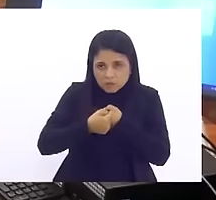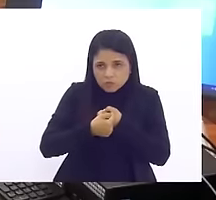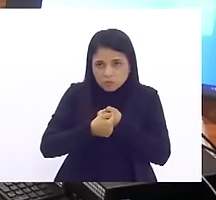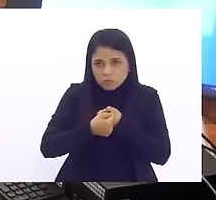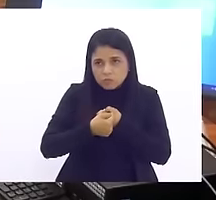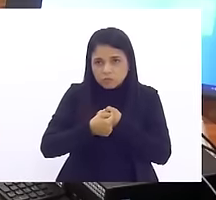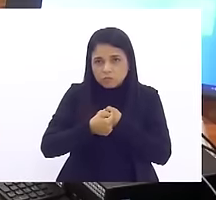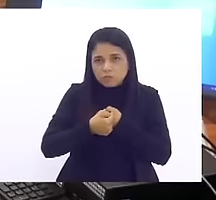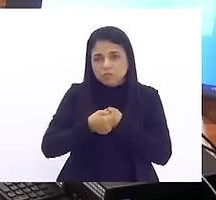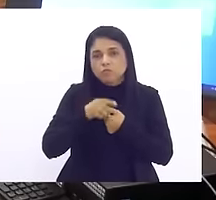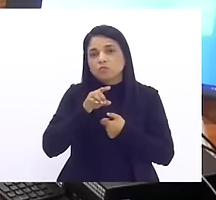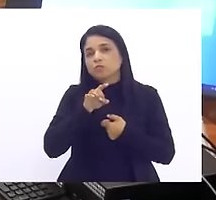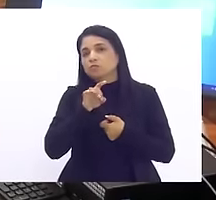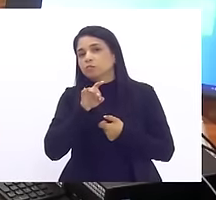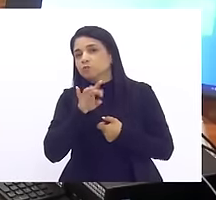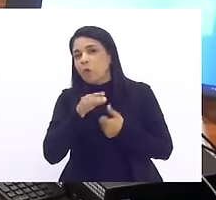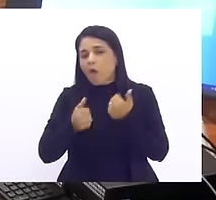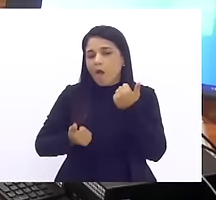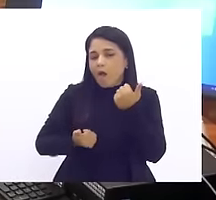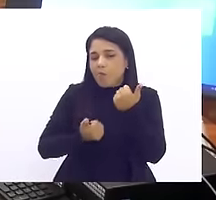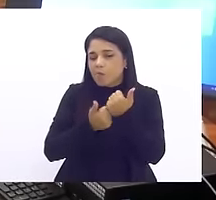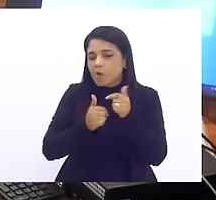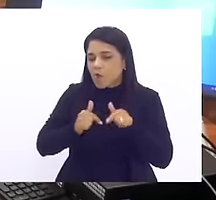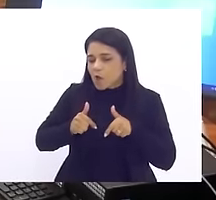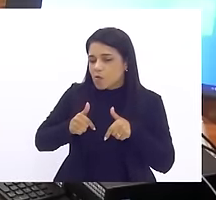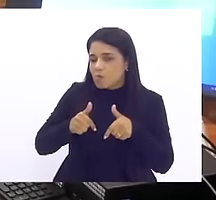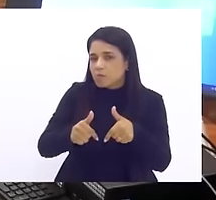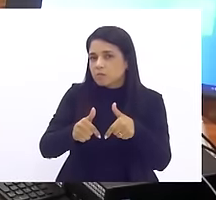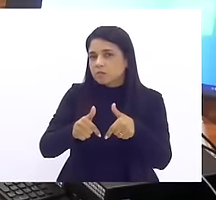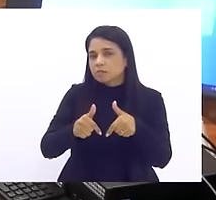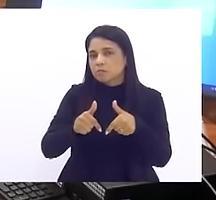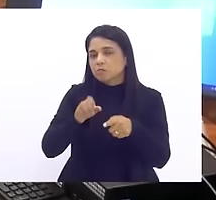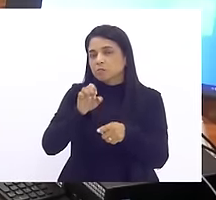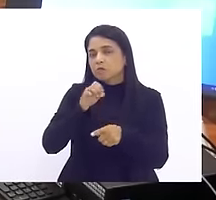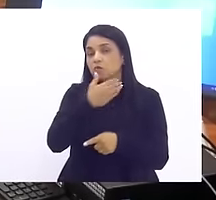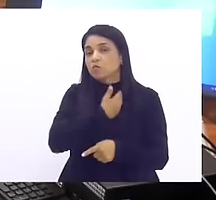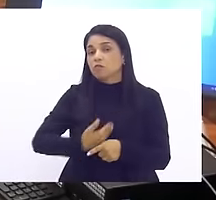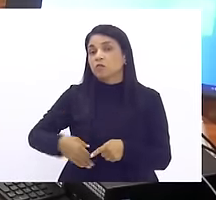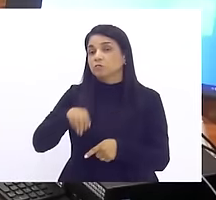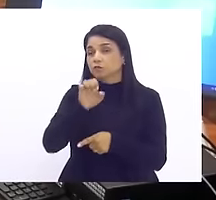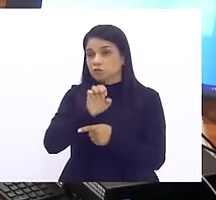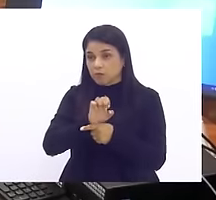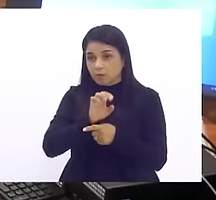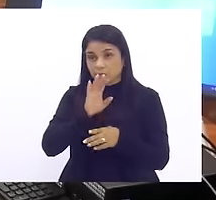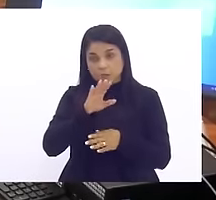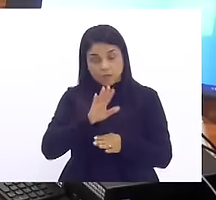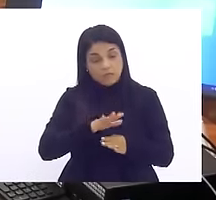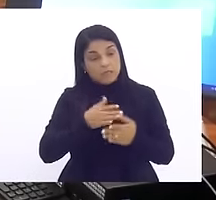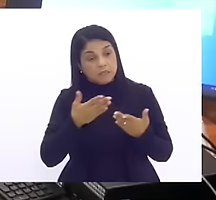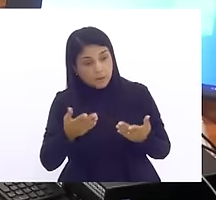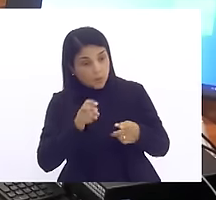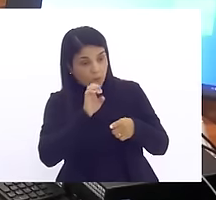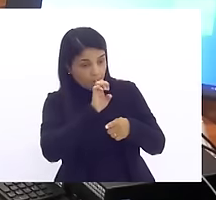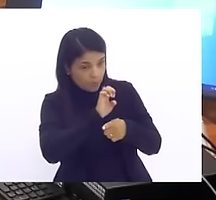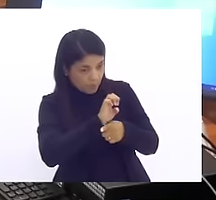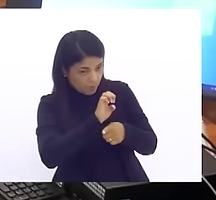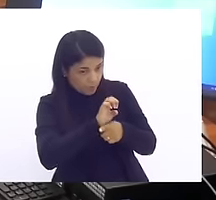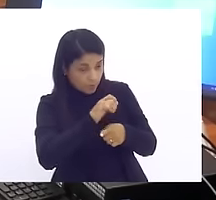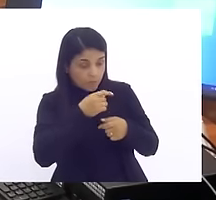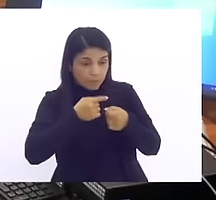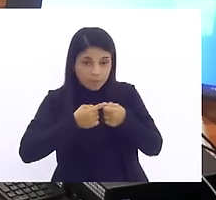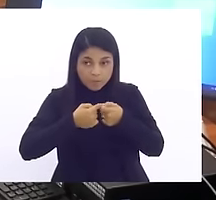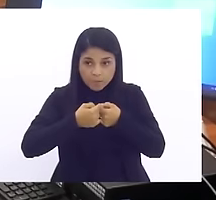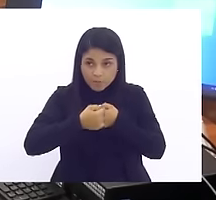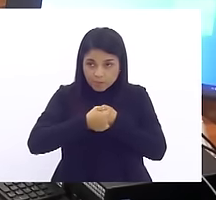ou só faz apoio as operações designadas pelo Governo do Estado em municípios que tem convênio com o Detran